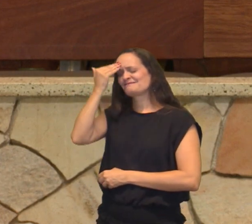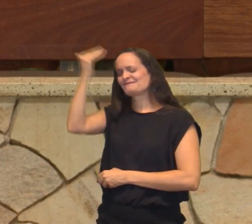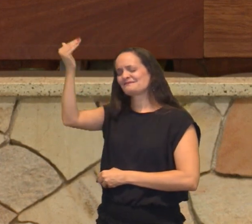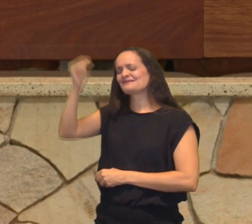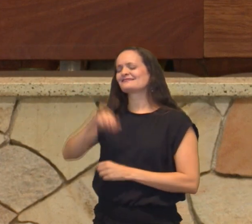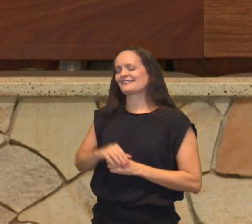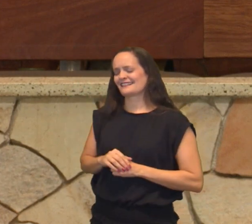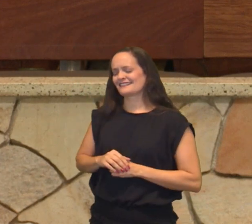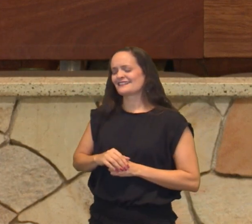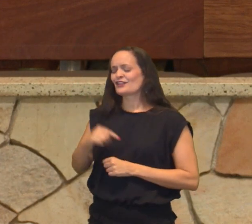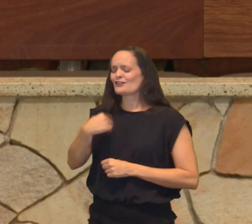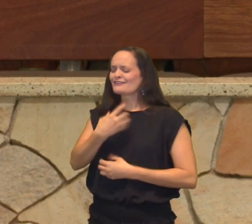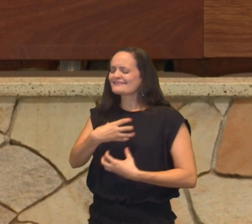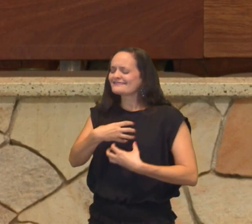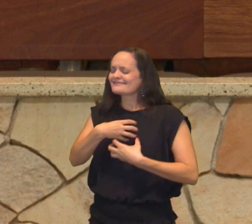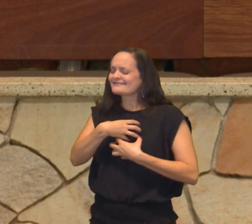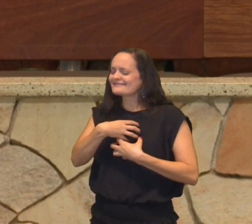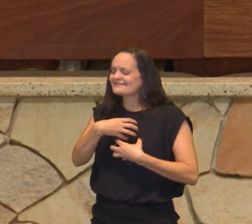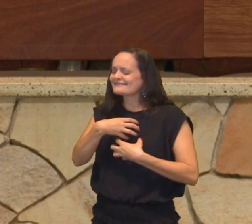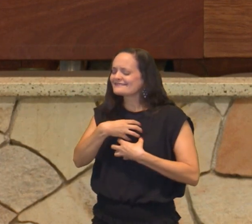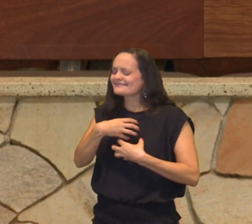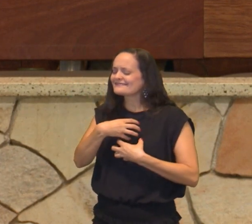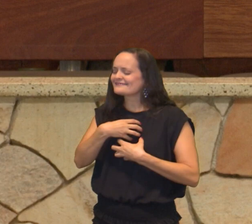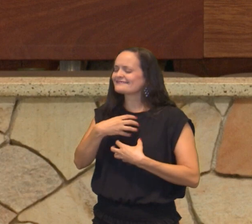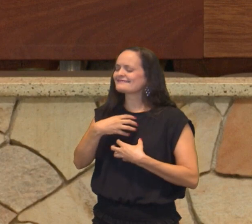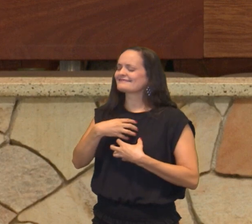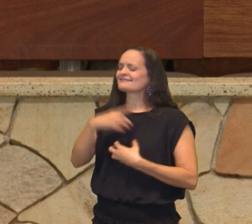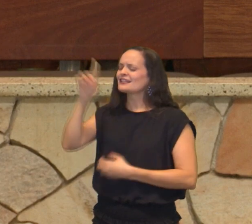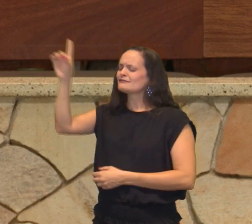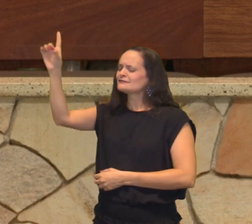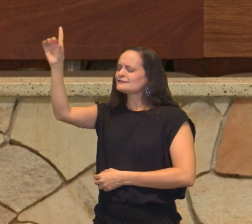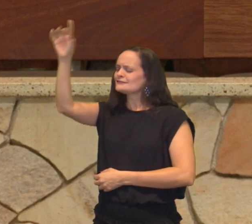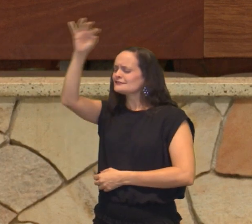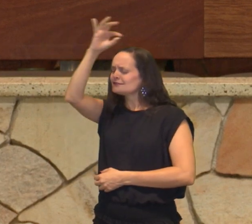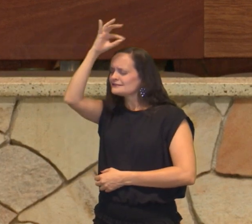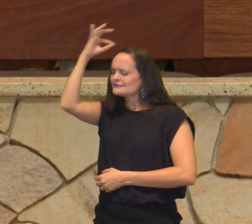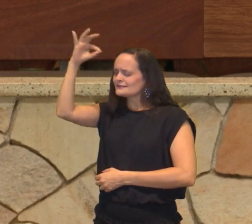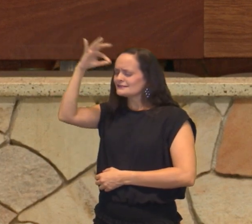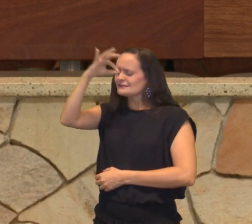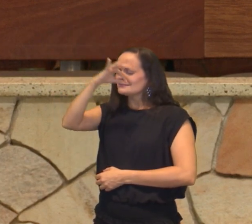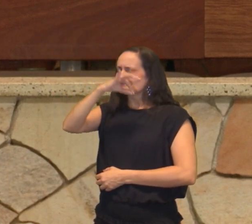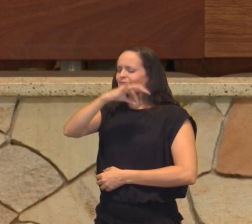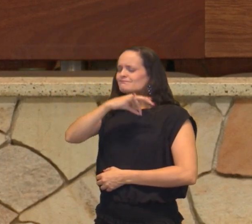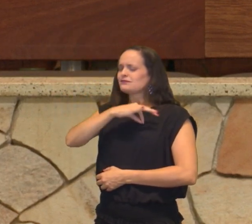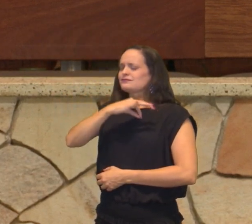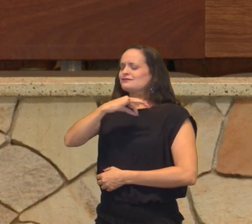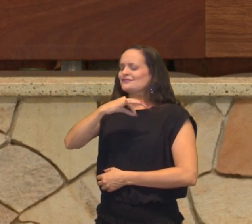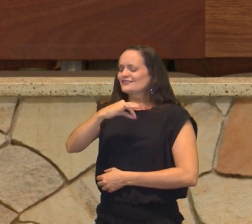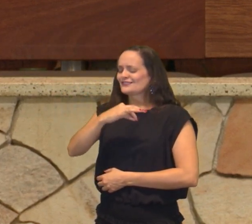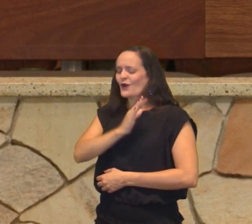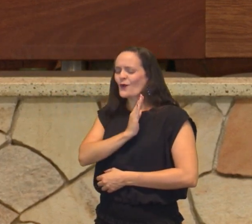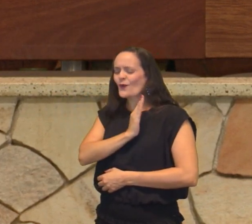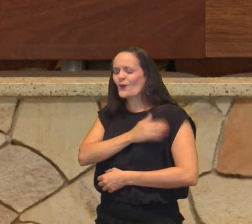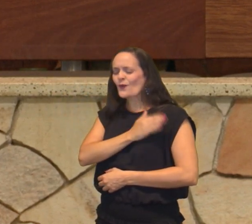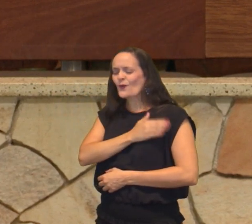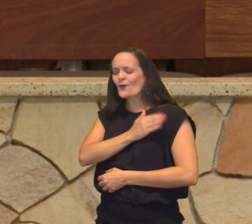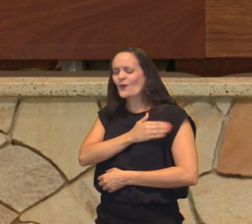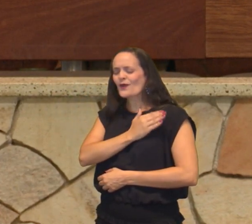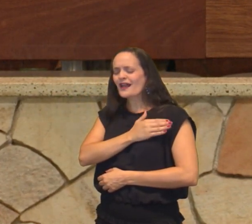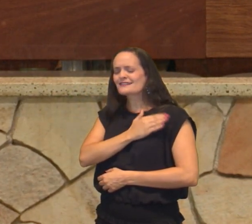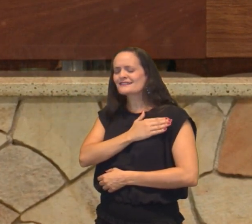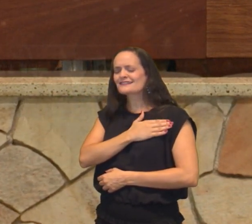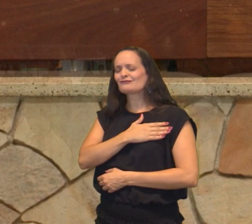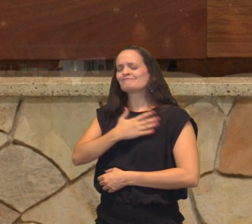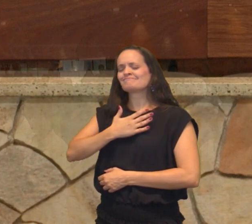nós podemos sentir a Tua presença, Deus, confortando os nossos corações.